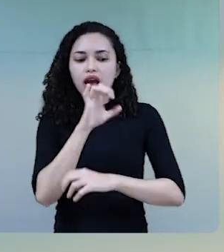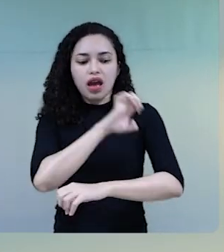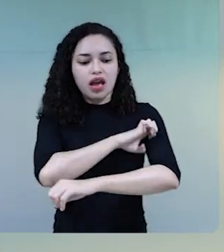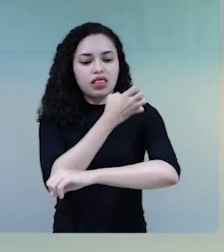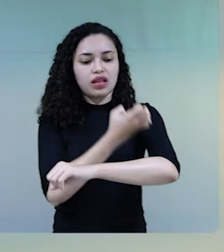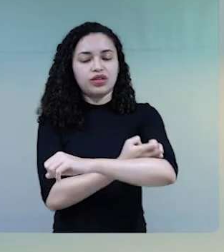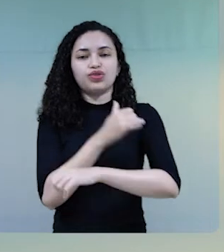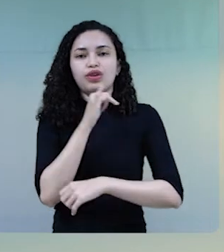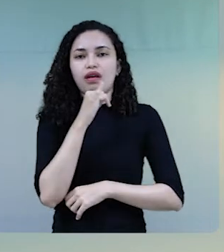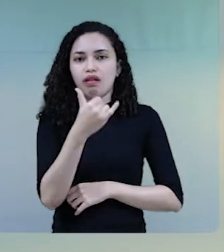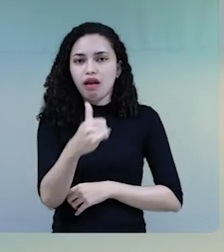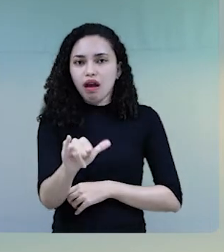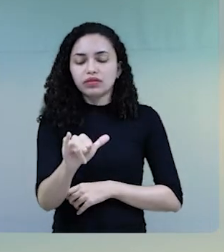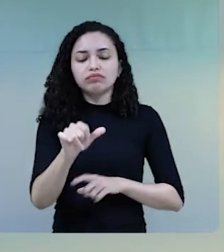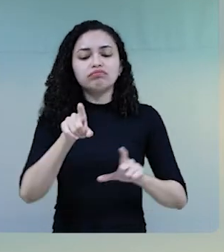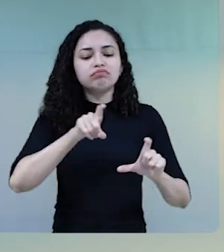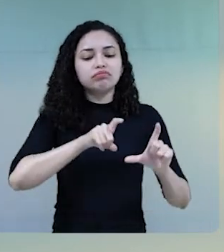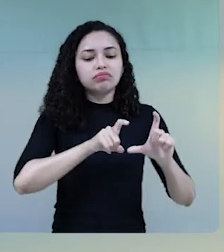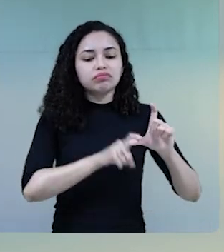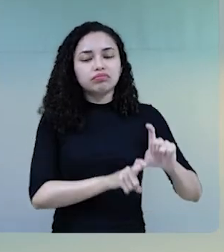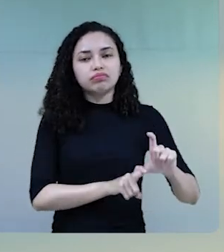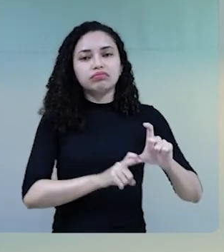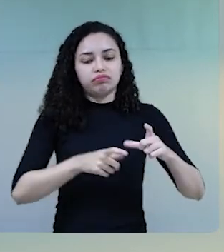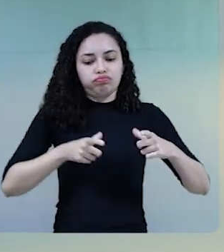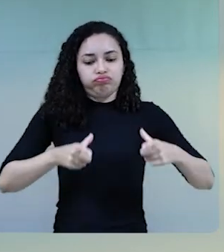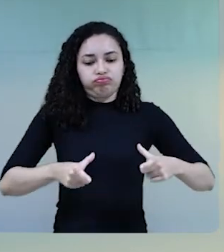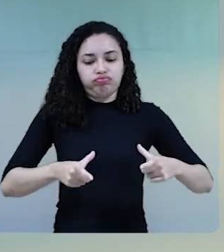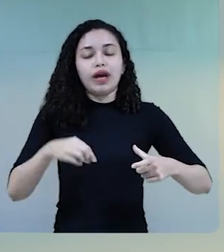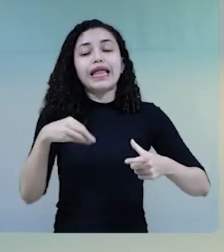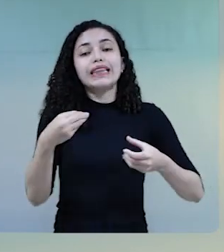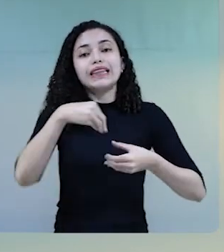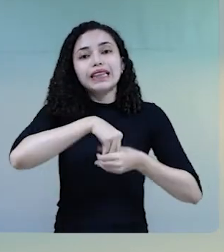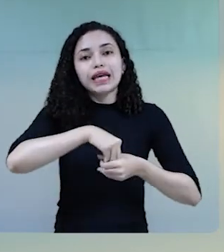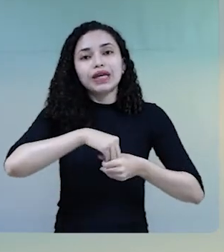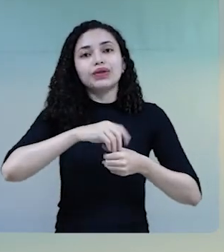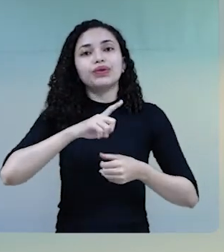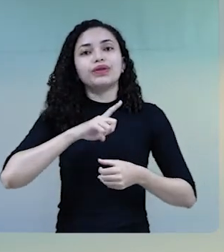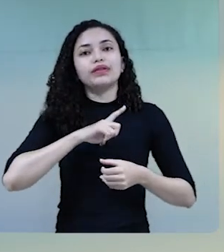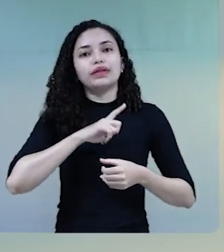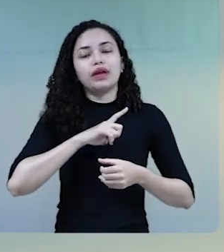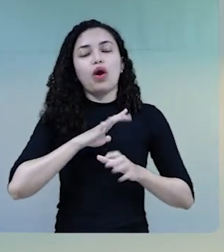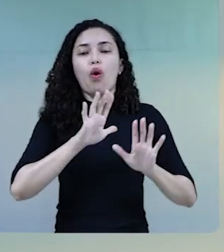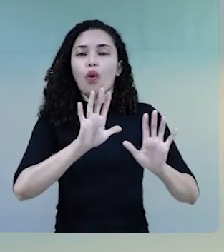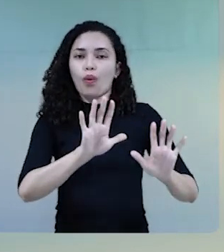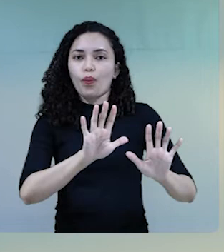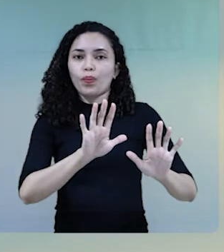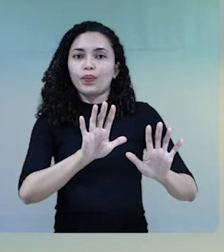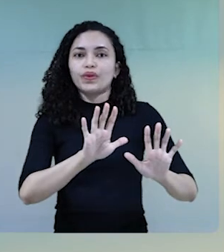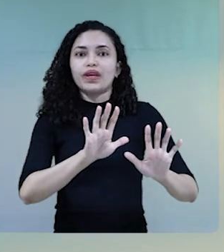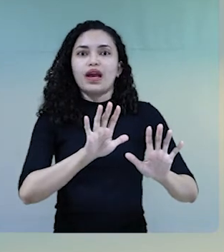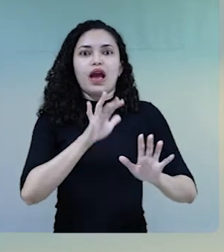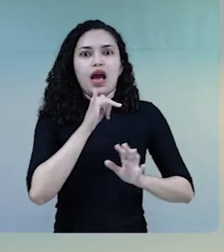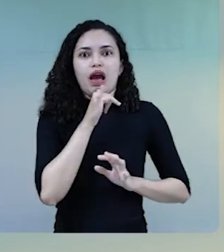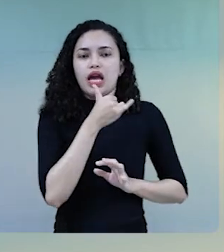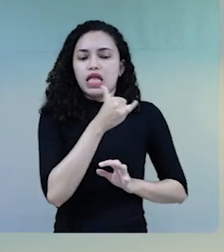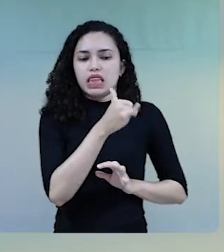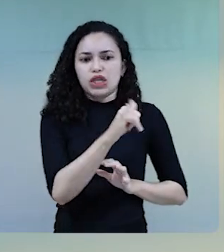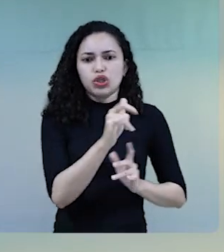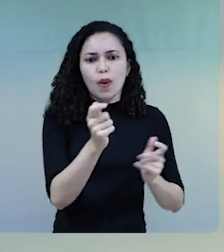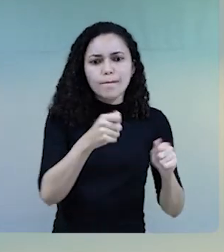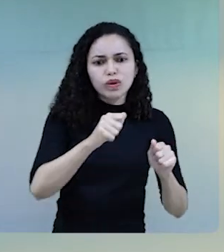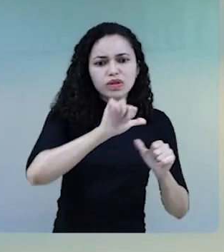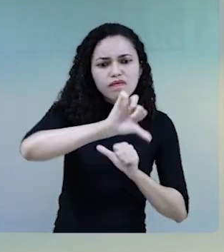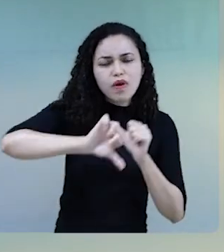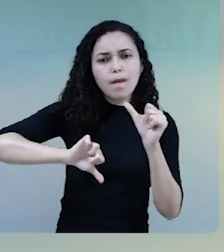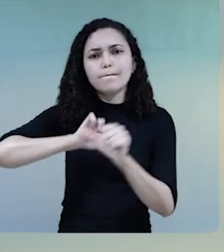gerador existe uma resistência interna que representa o quê? Pessoal, nem toda energia que o gerador tem, ele consegue converter em energia o